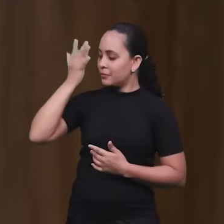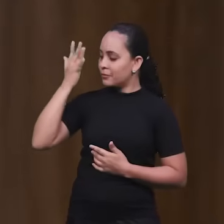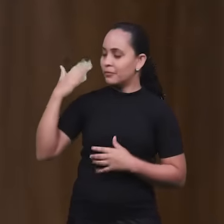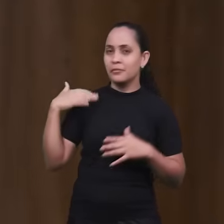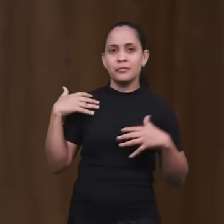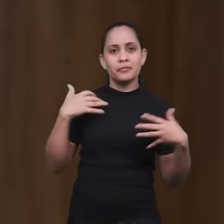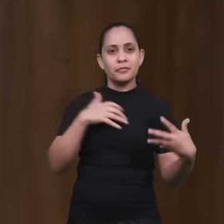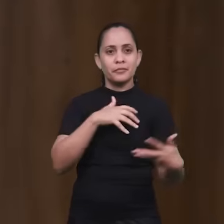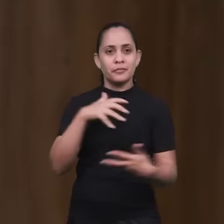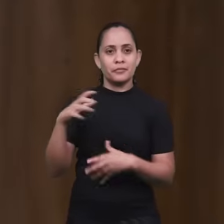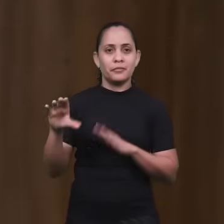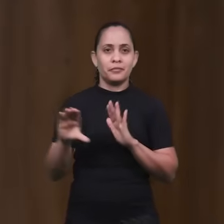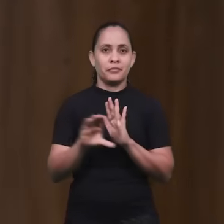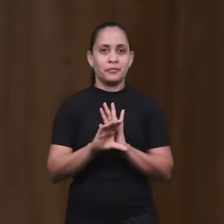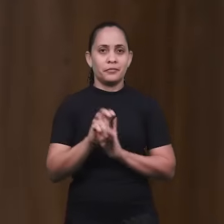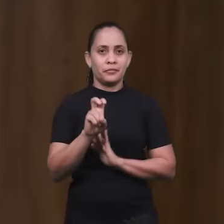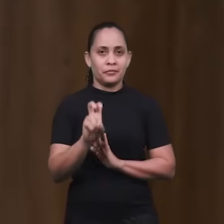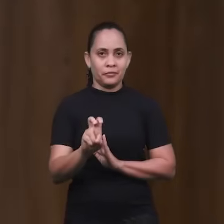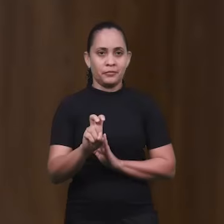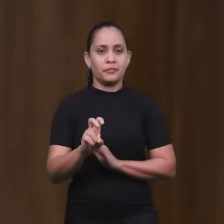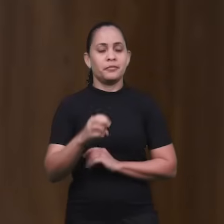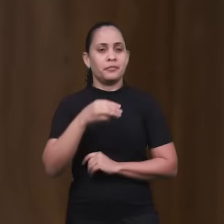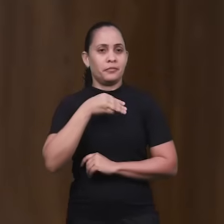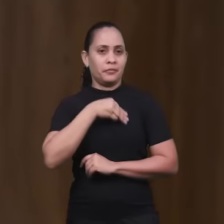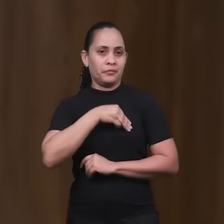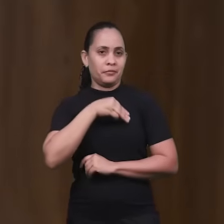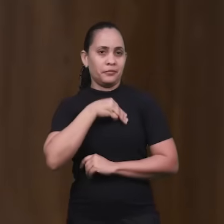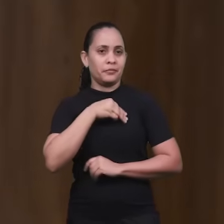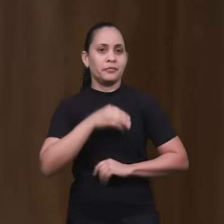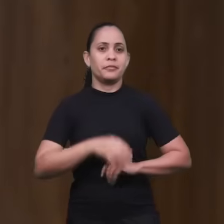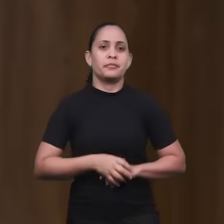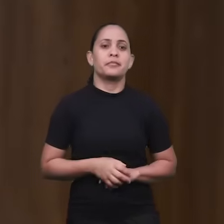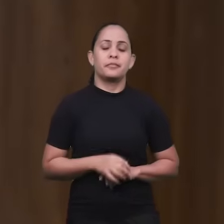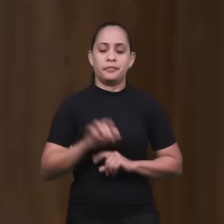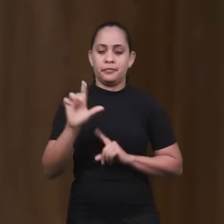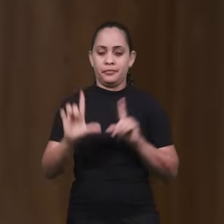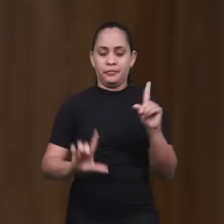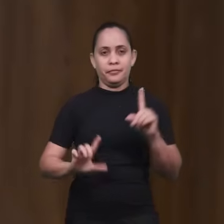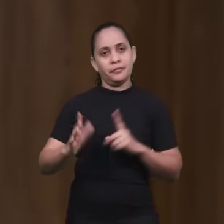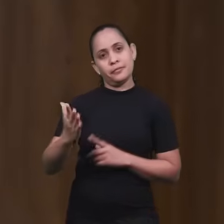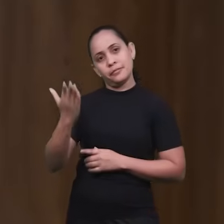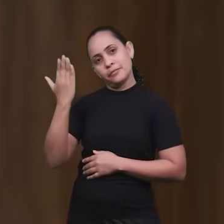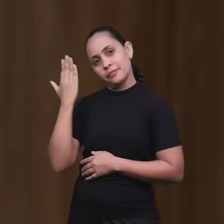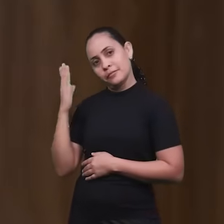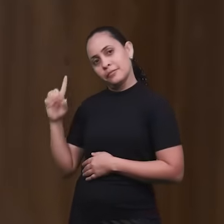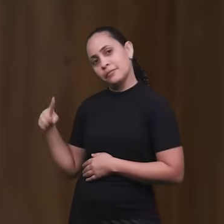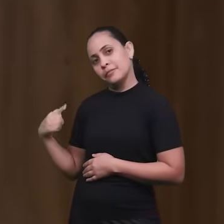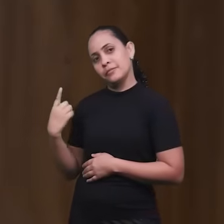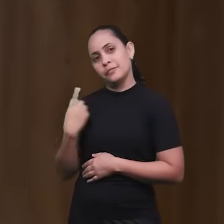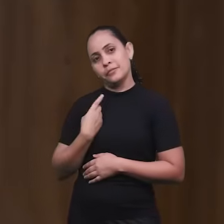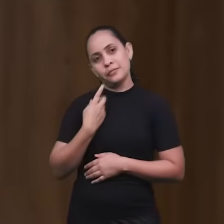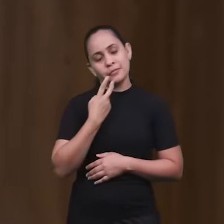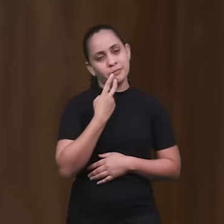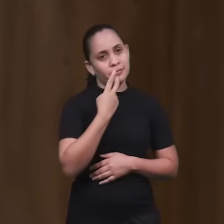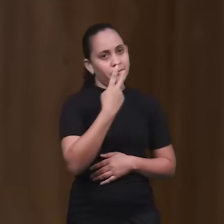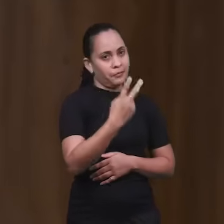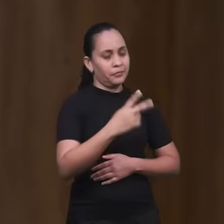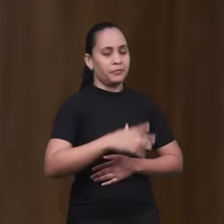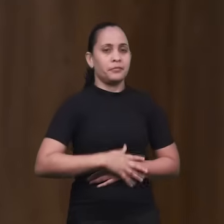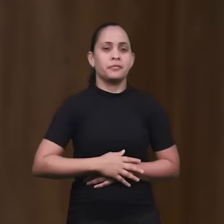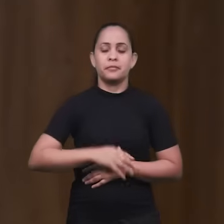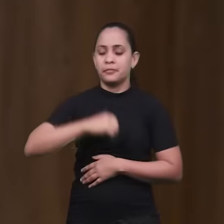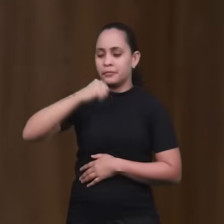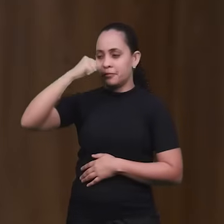está no capítulo 5 do Evangelho de Mateus. No programa anterior, nós falamos sobre